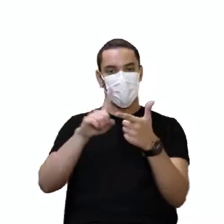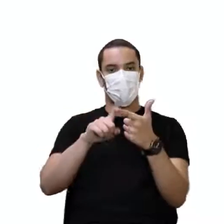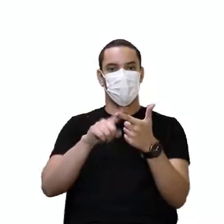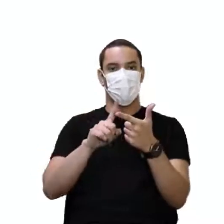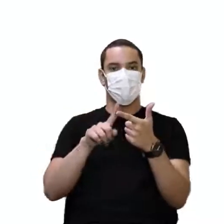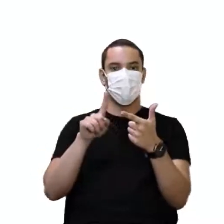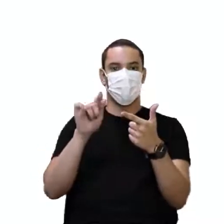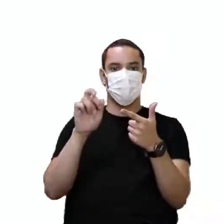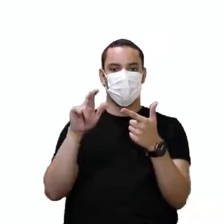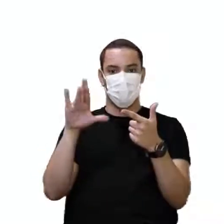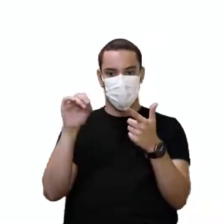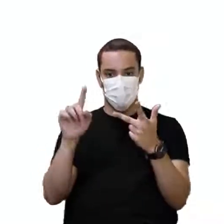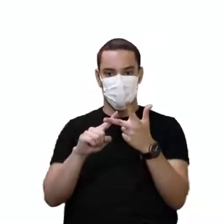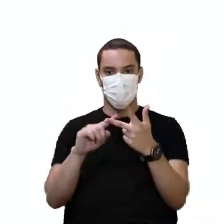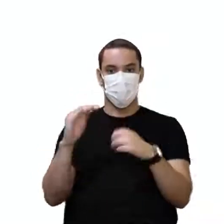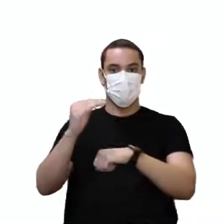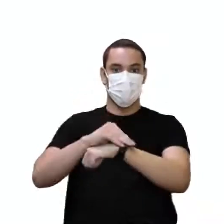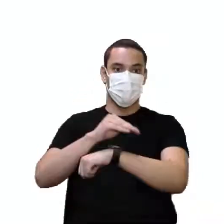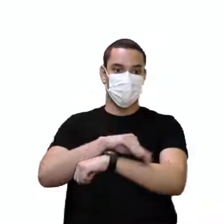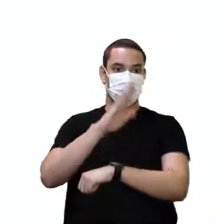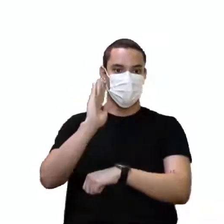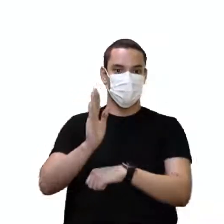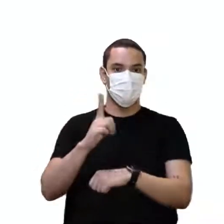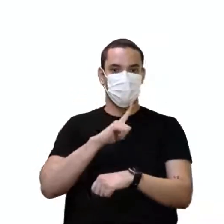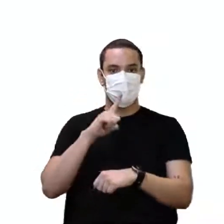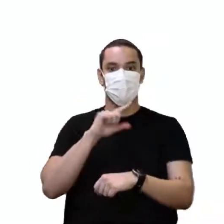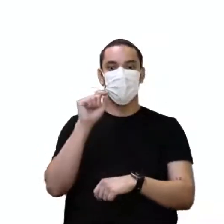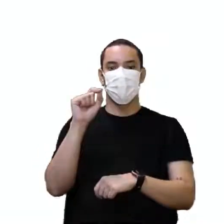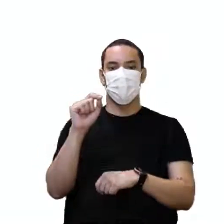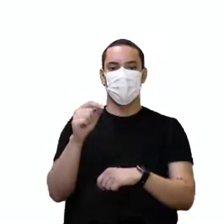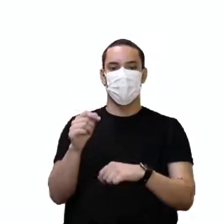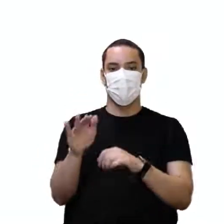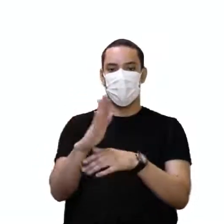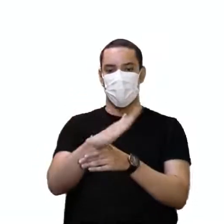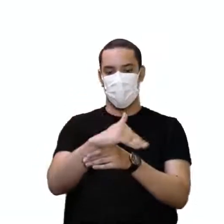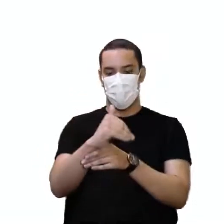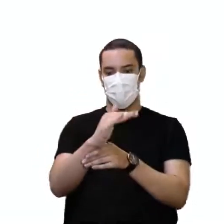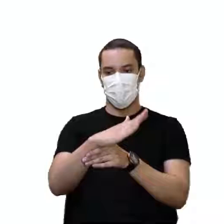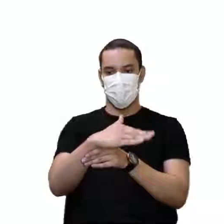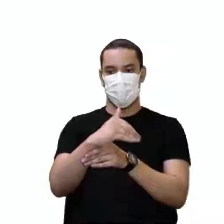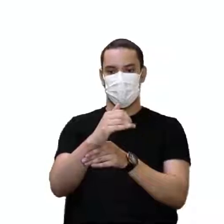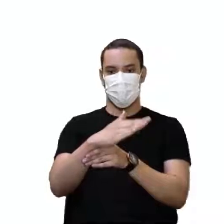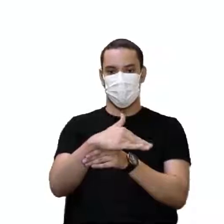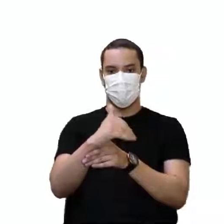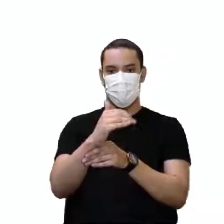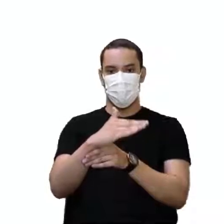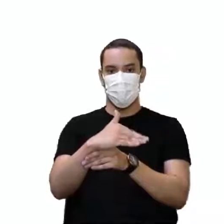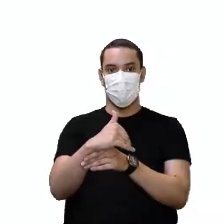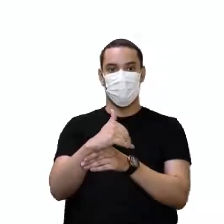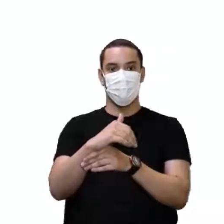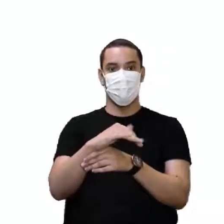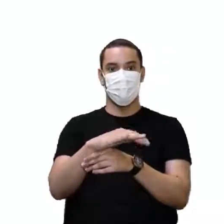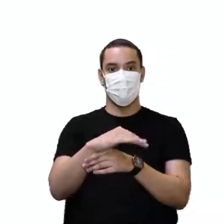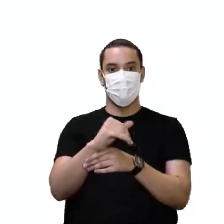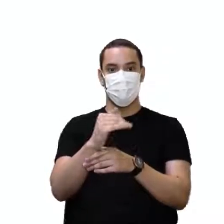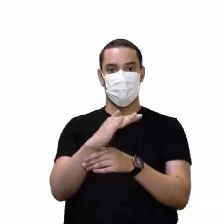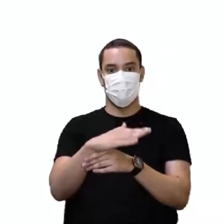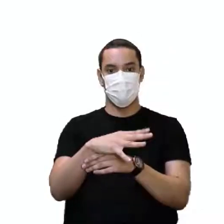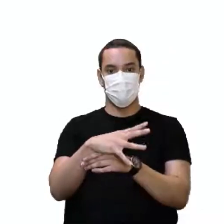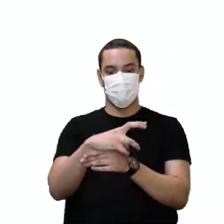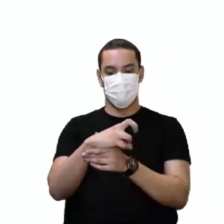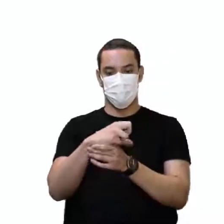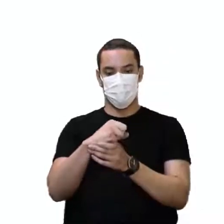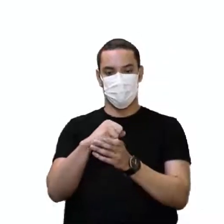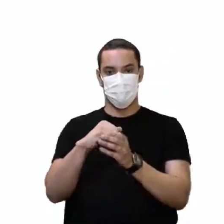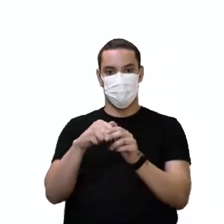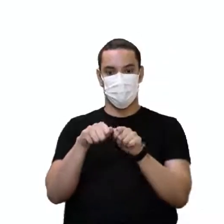essa grande cauda, em boa parte da fase do girino. Aí essa parte da cauda vai sendo absorvida pelo